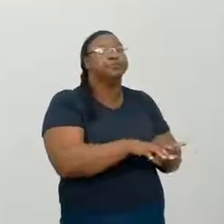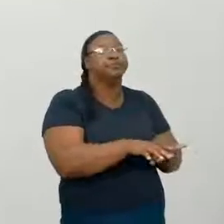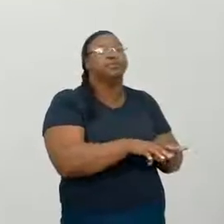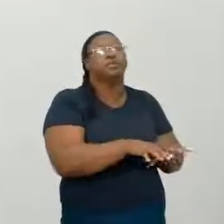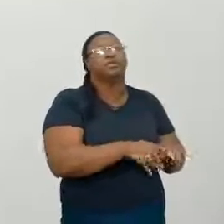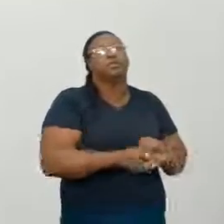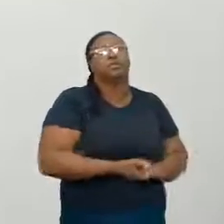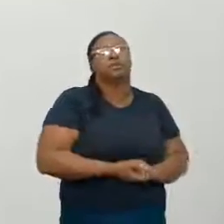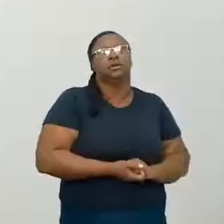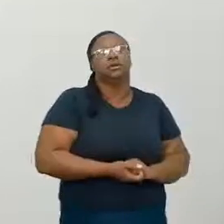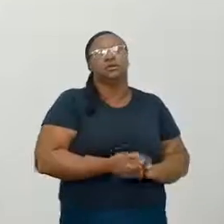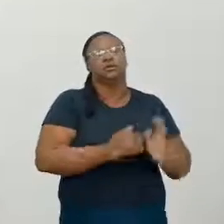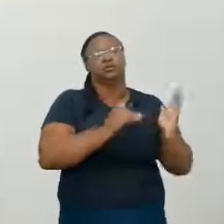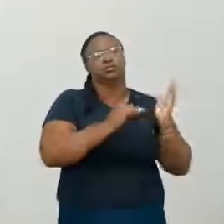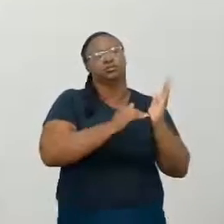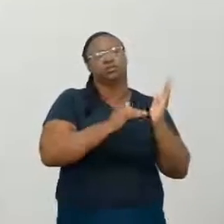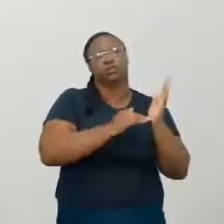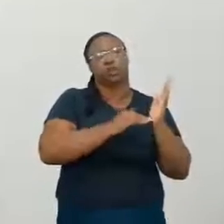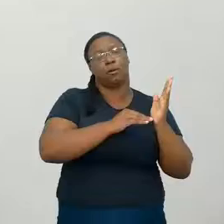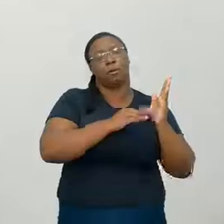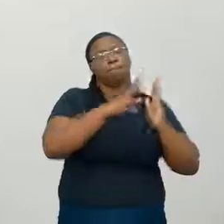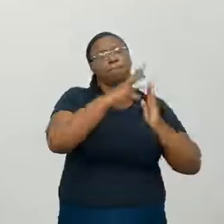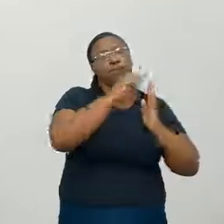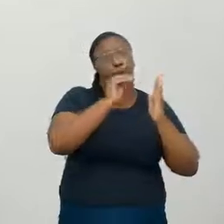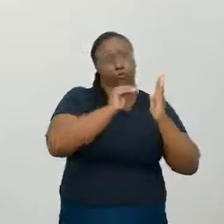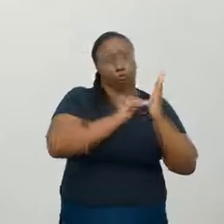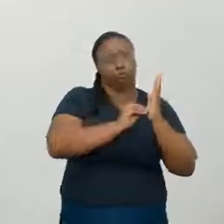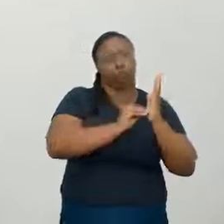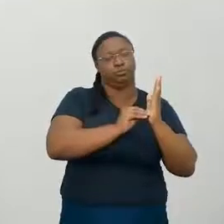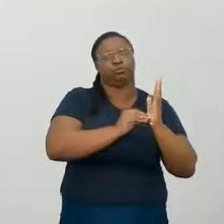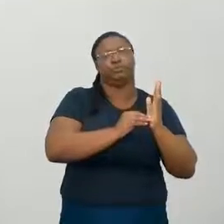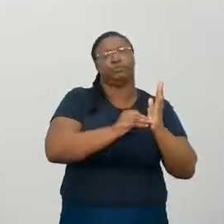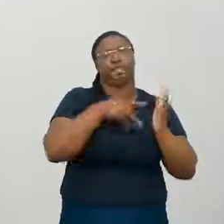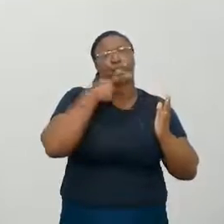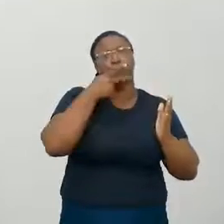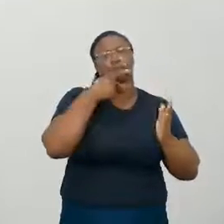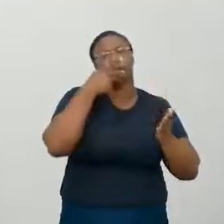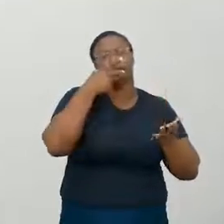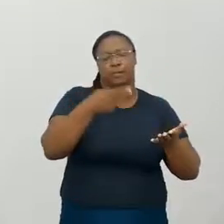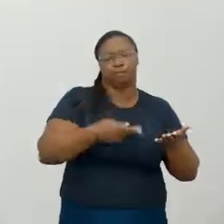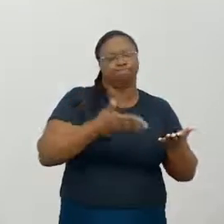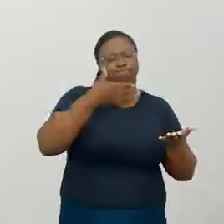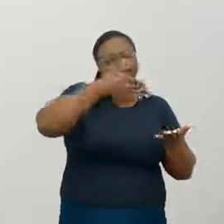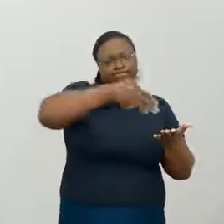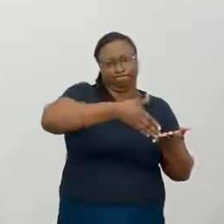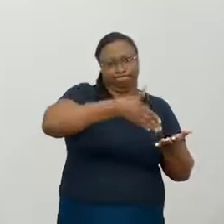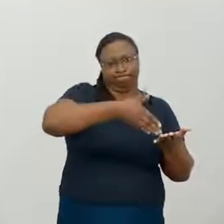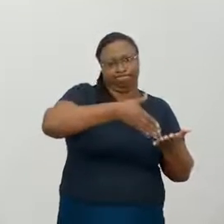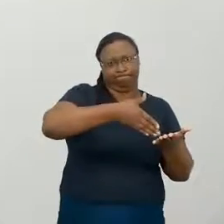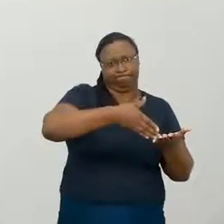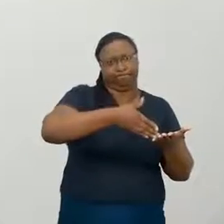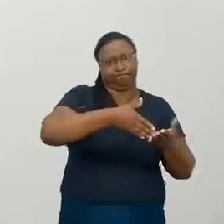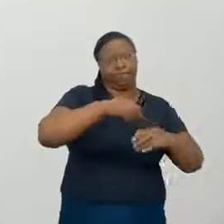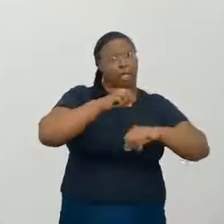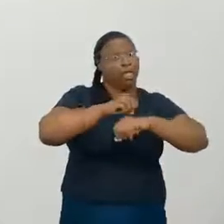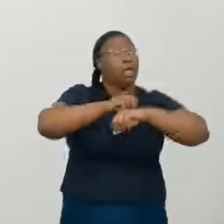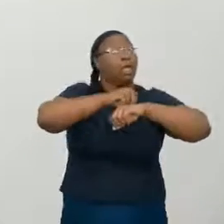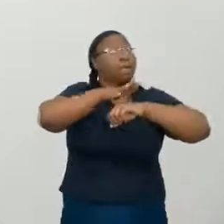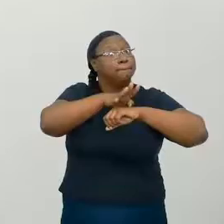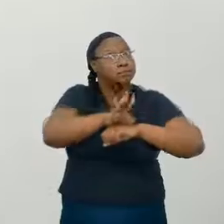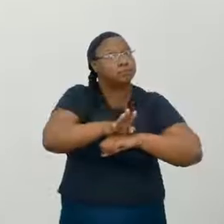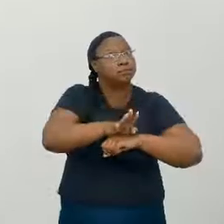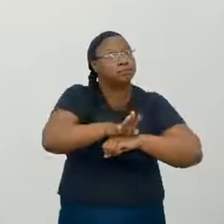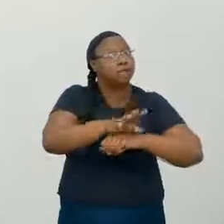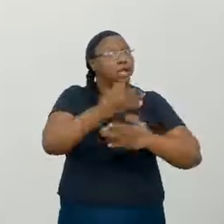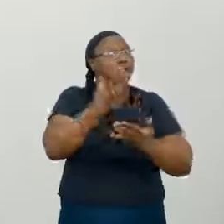esse último componente para falar de identidade, que é uma sugestão de